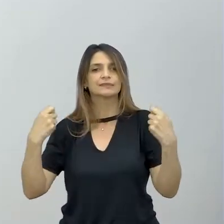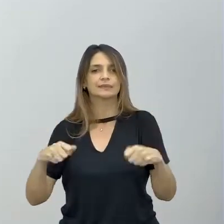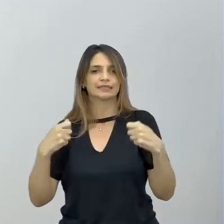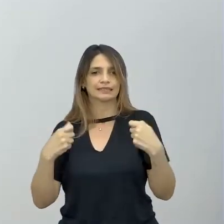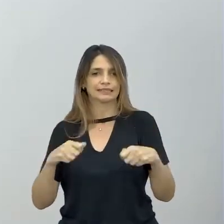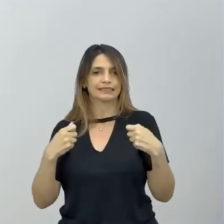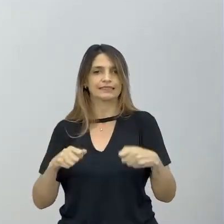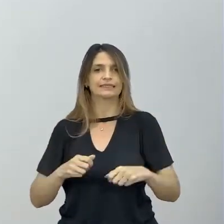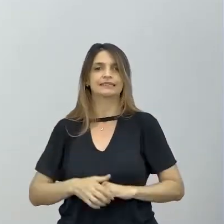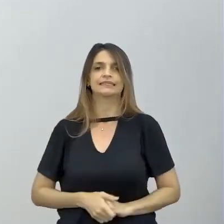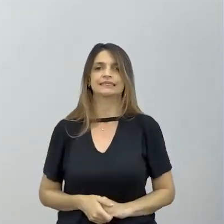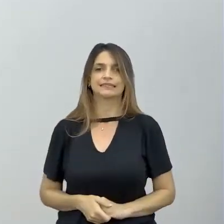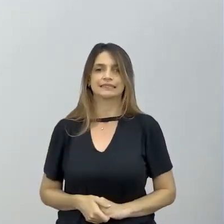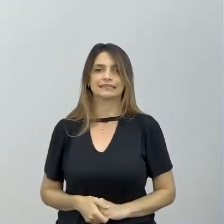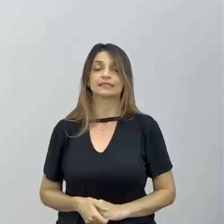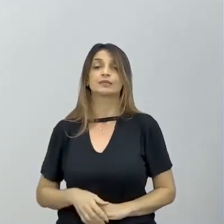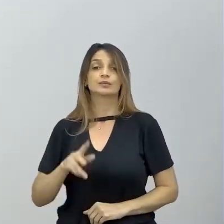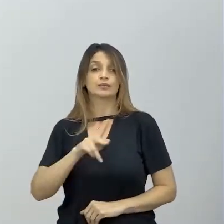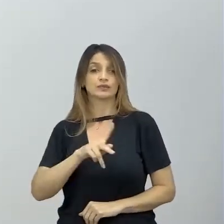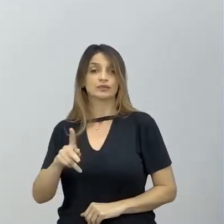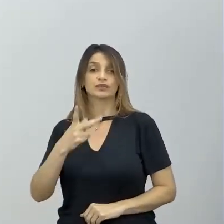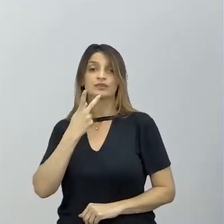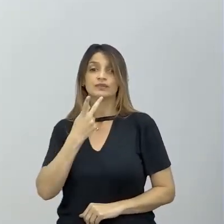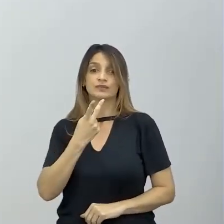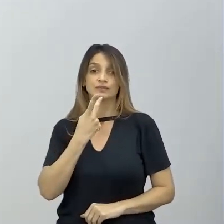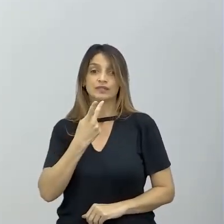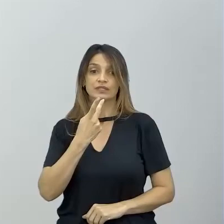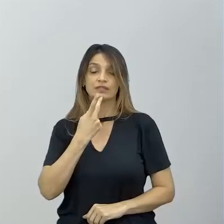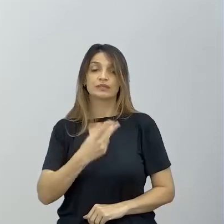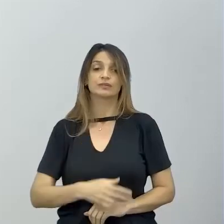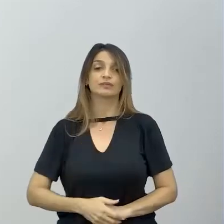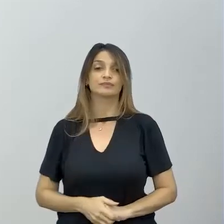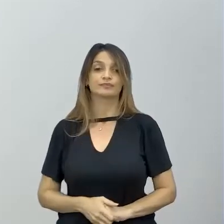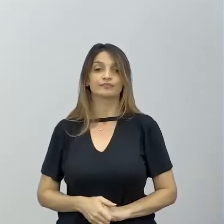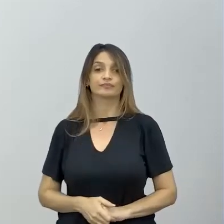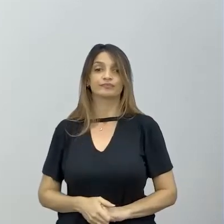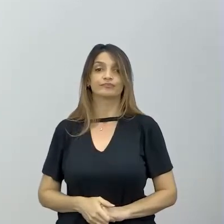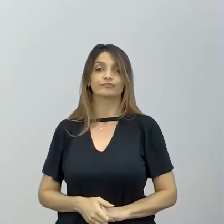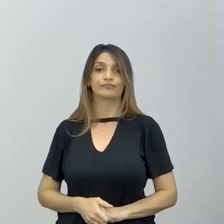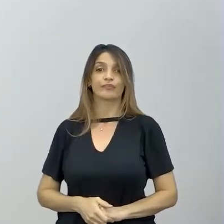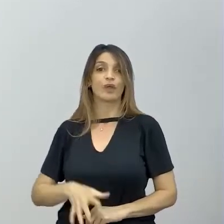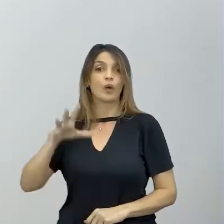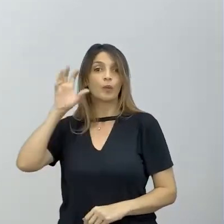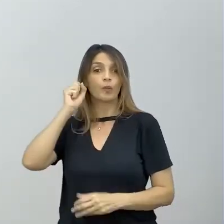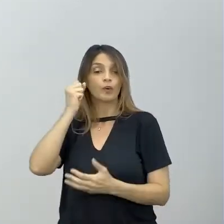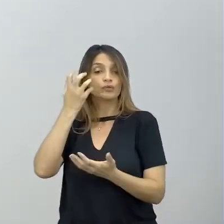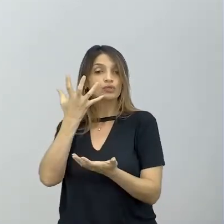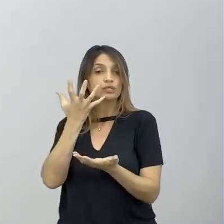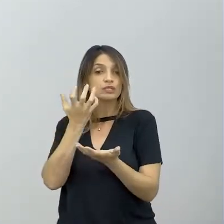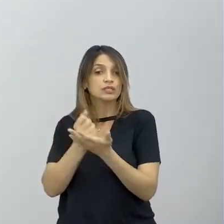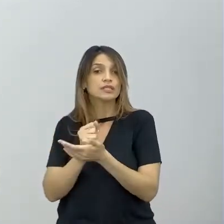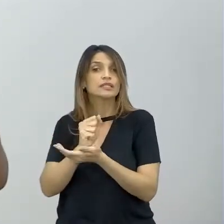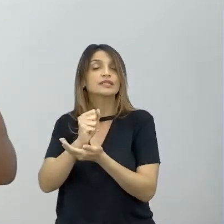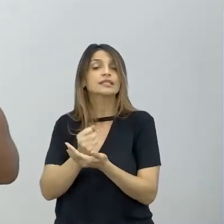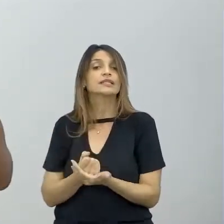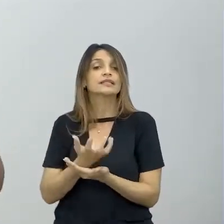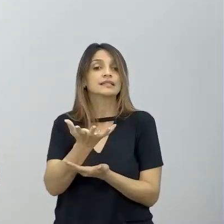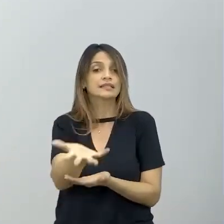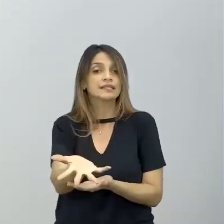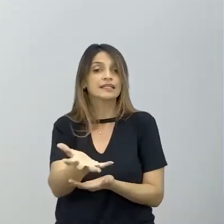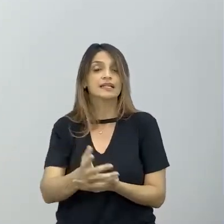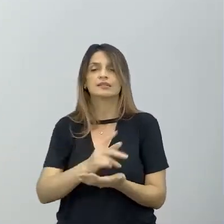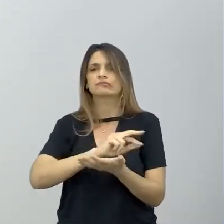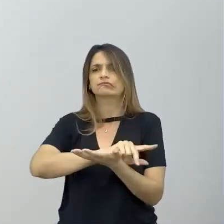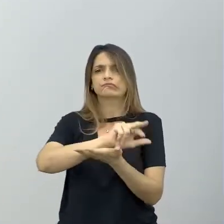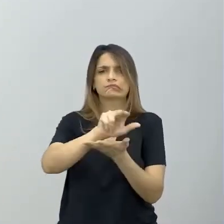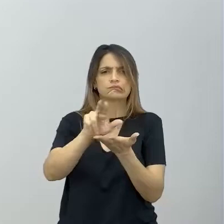estratégias são diversas. Aí, como o professor falou, pode ser feito um vídeo, um podcast, você pode utilizar o Padlet, enfim, são inúmeras